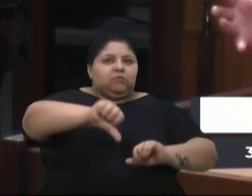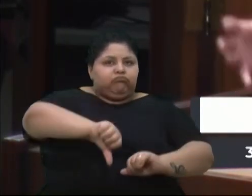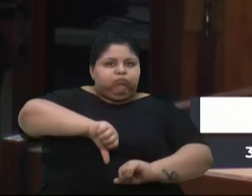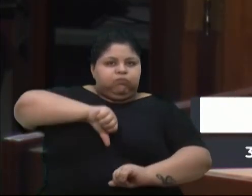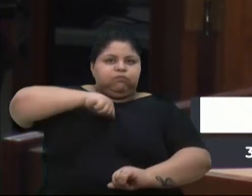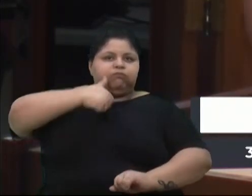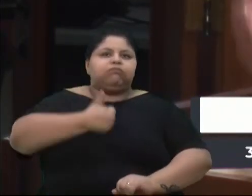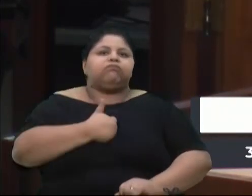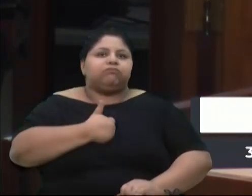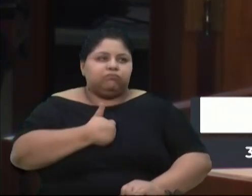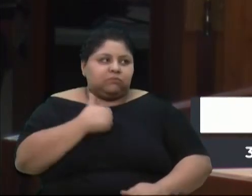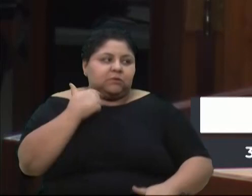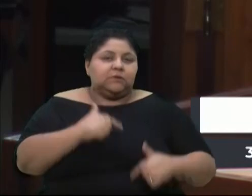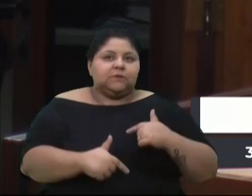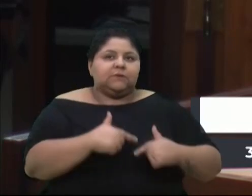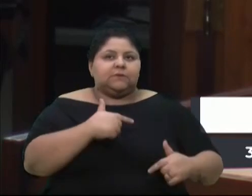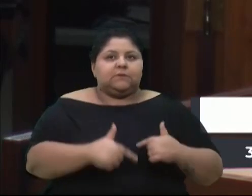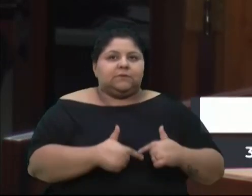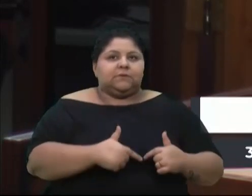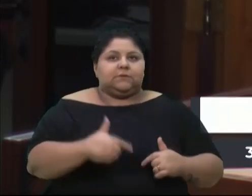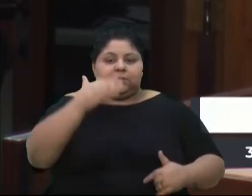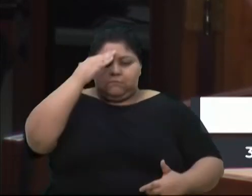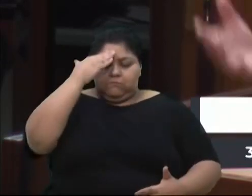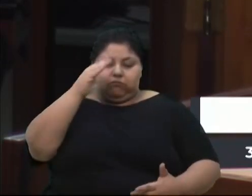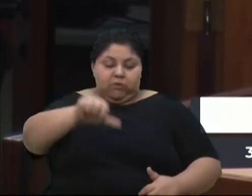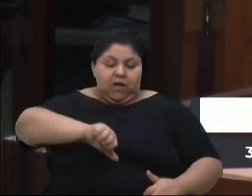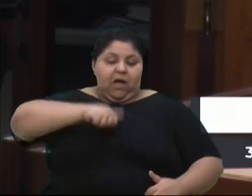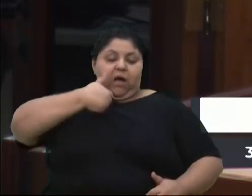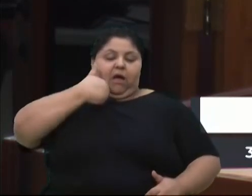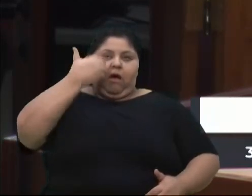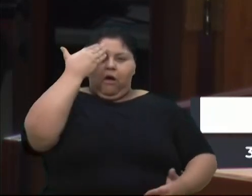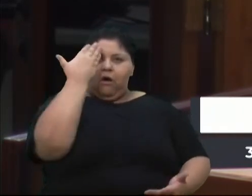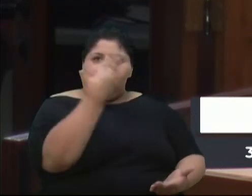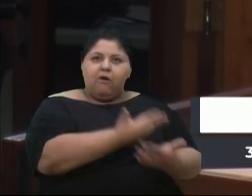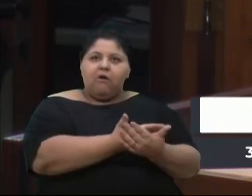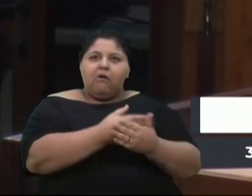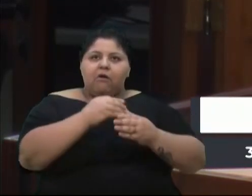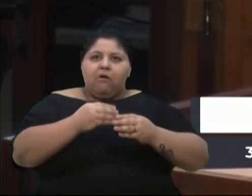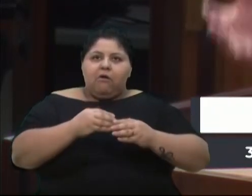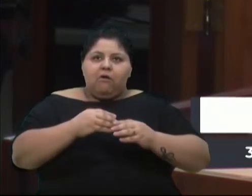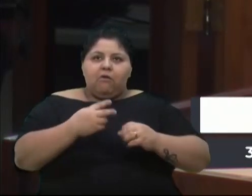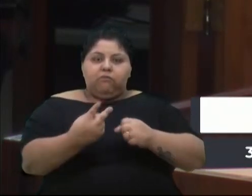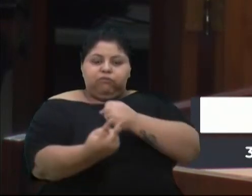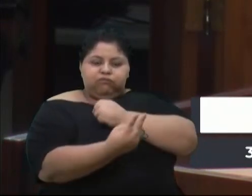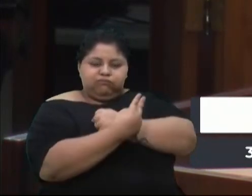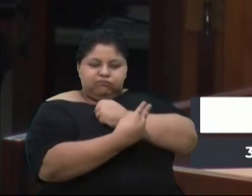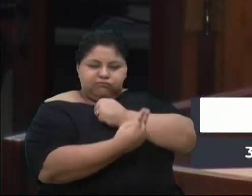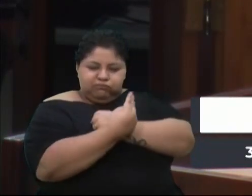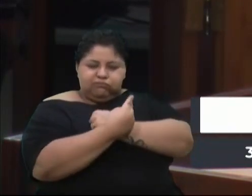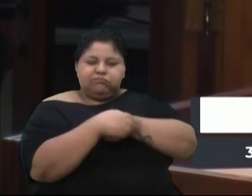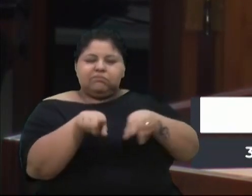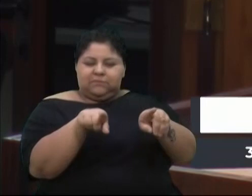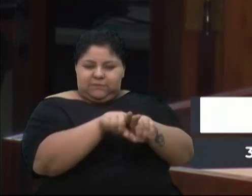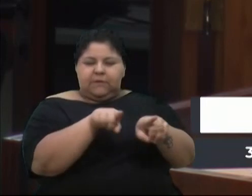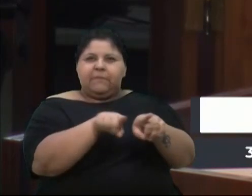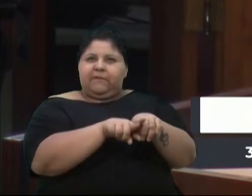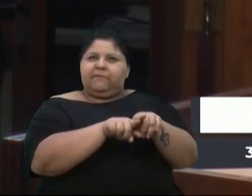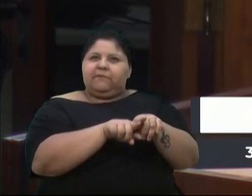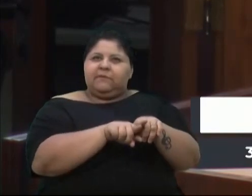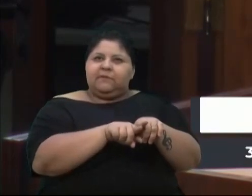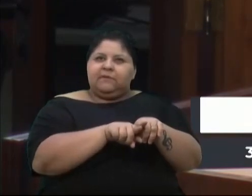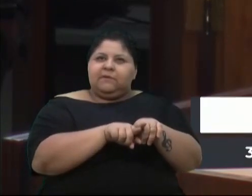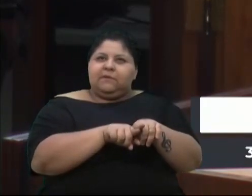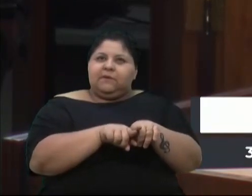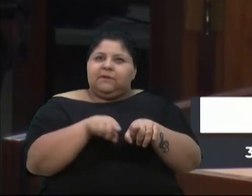se trabalha a autoconfiança, a autopreservação, o autocuidado. Lá